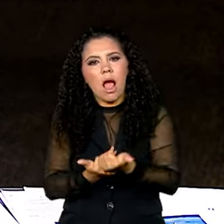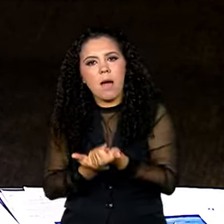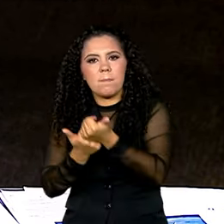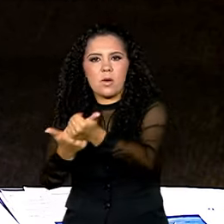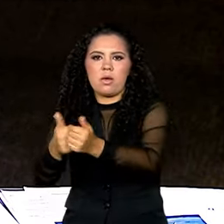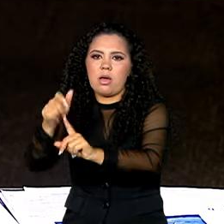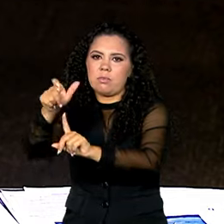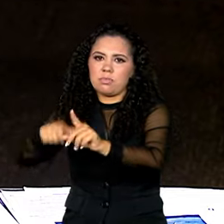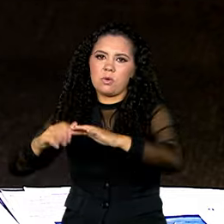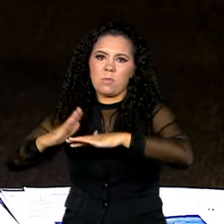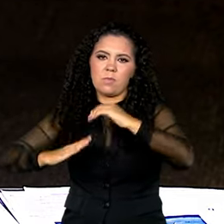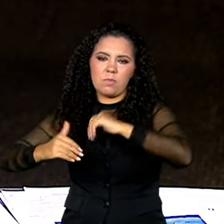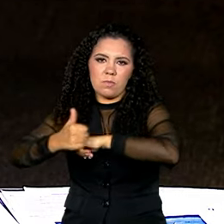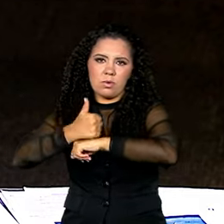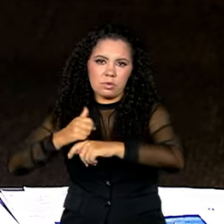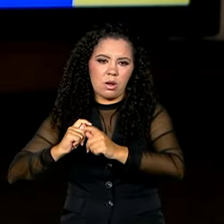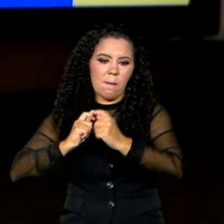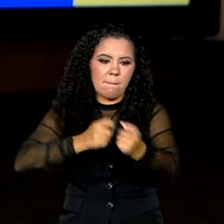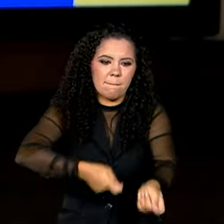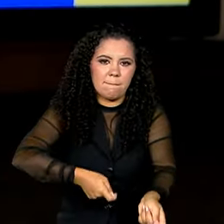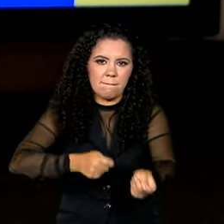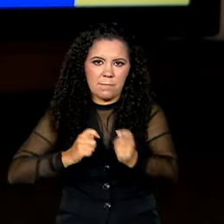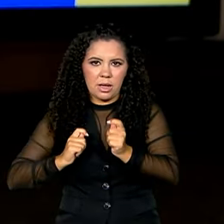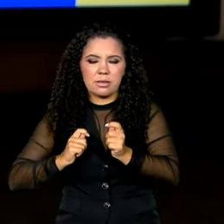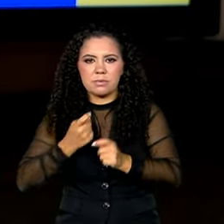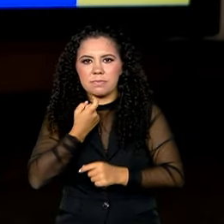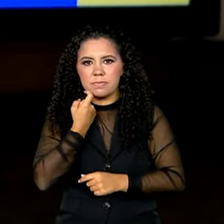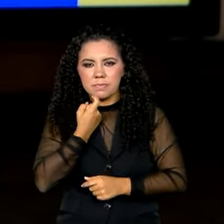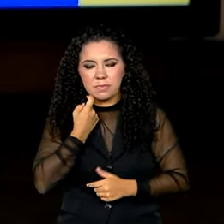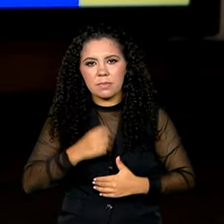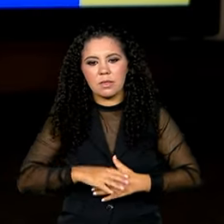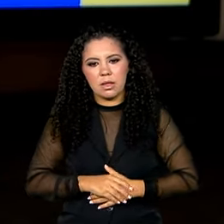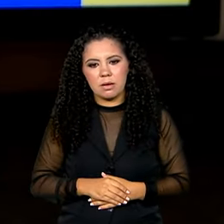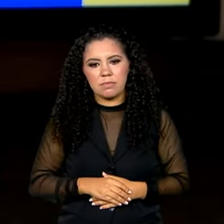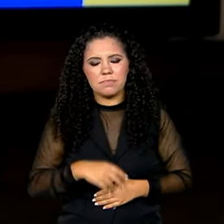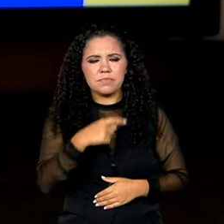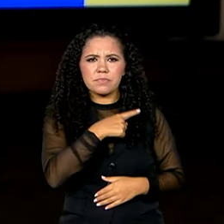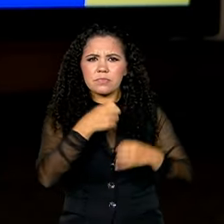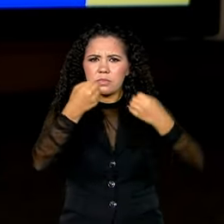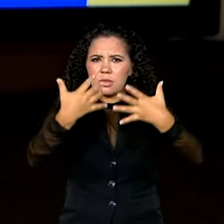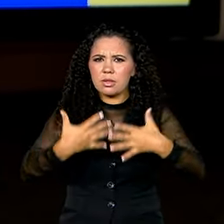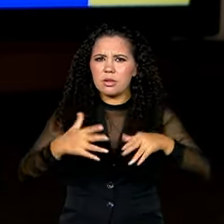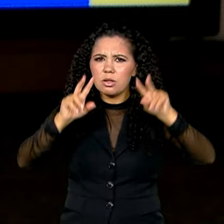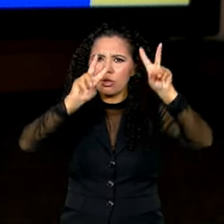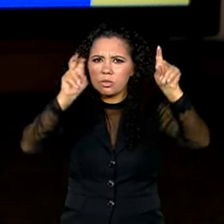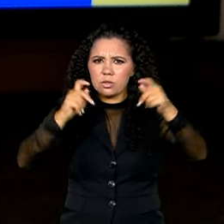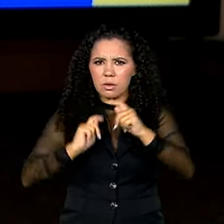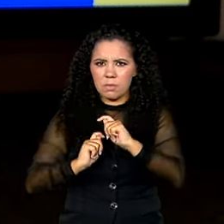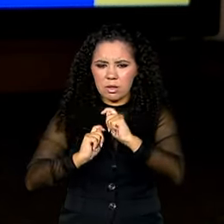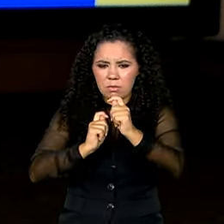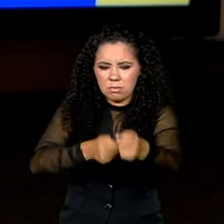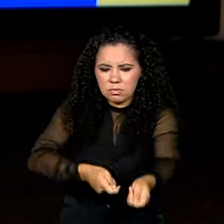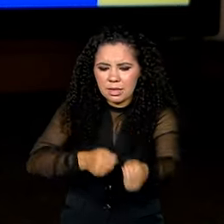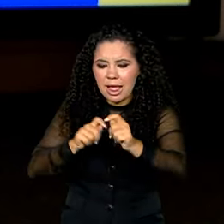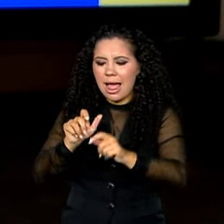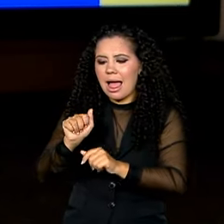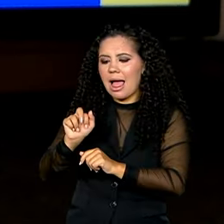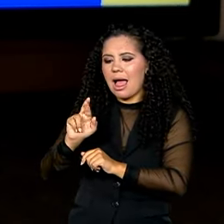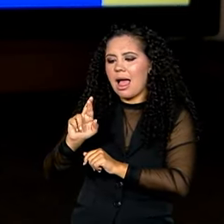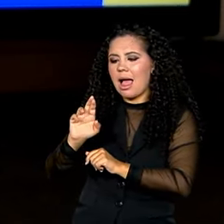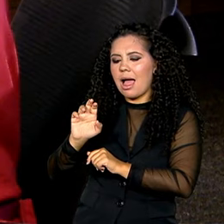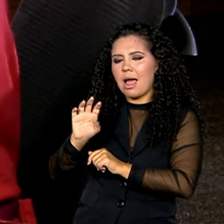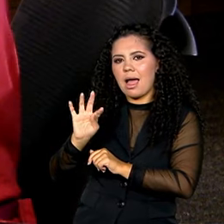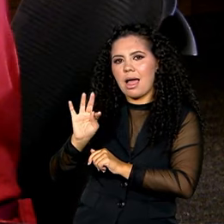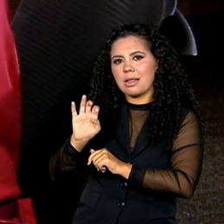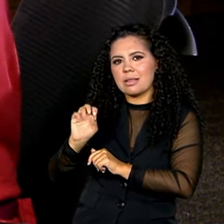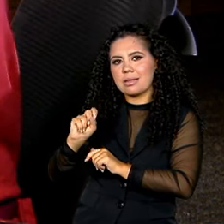pescador. Ministro, quando o senhor fala em pesca artesanal, a gente está falando daquele pescador que lança rede ao mar? Nós estamos falando do